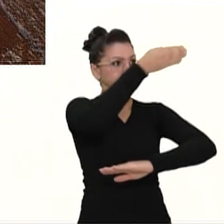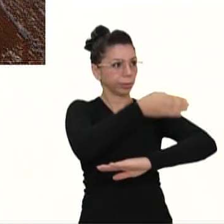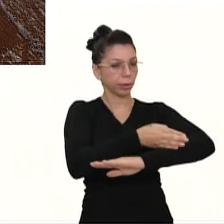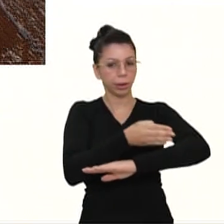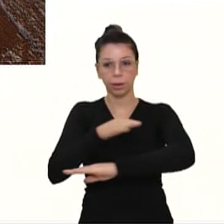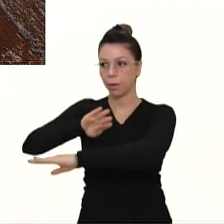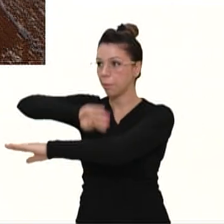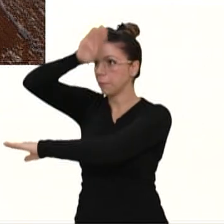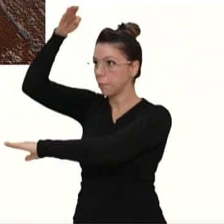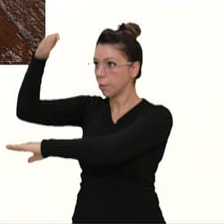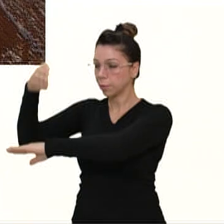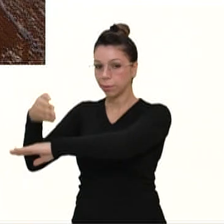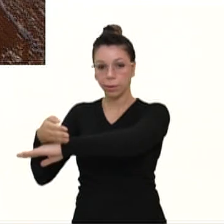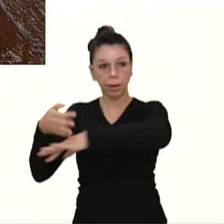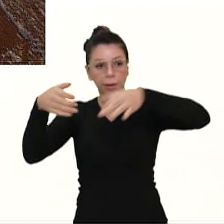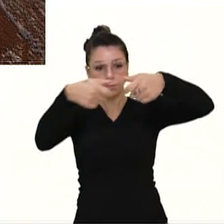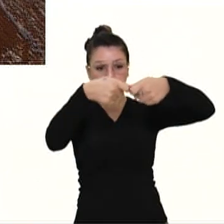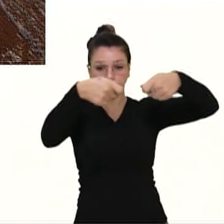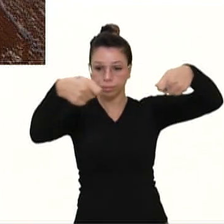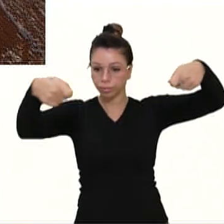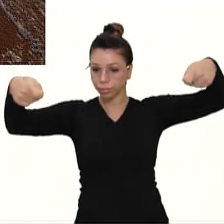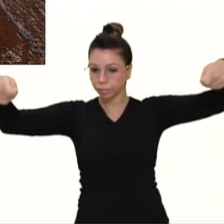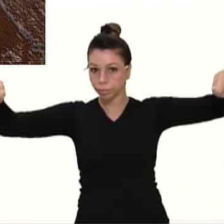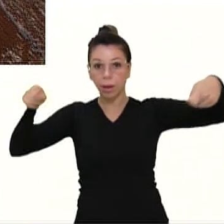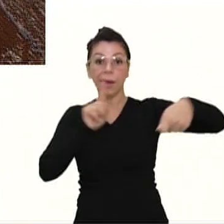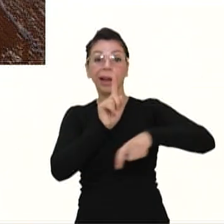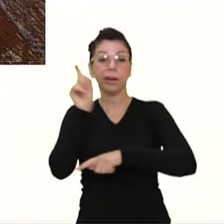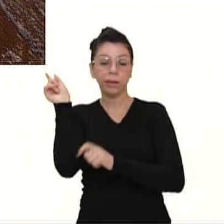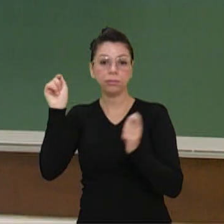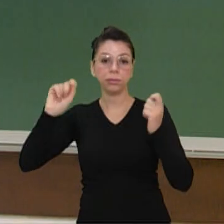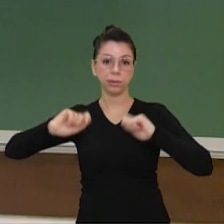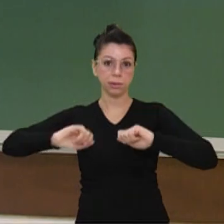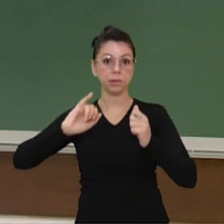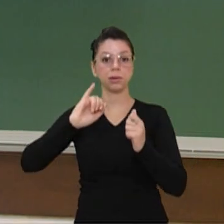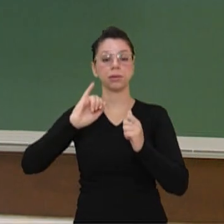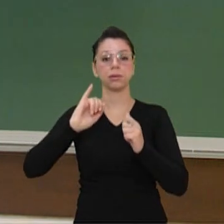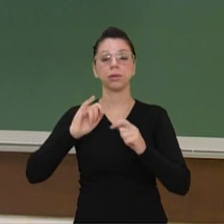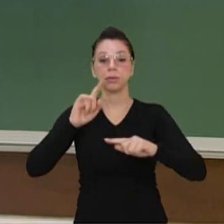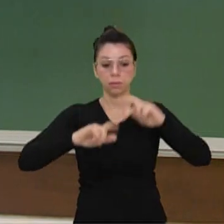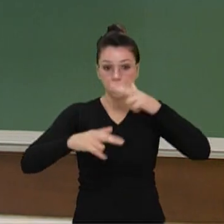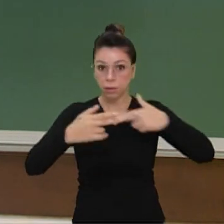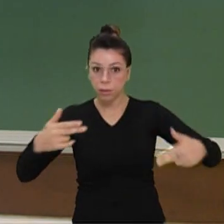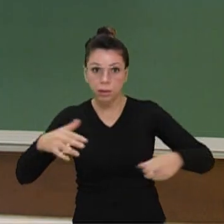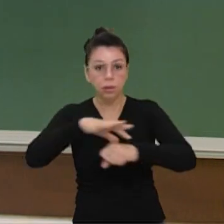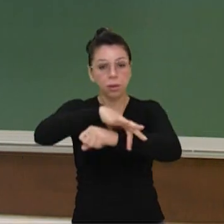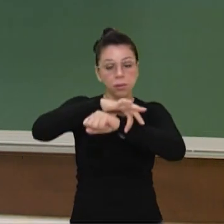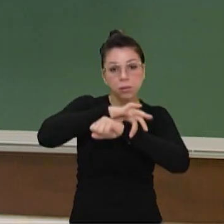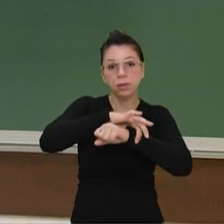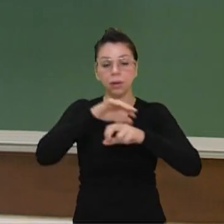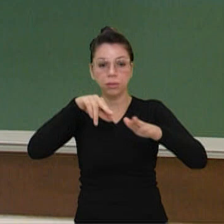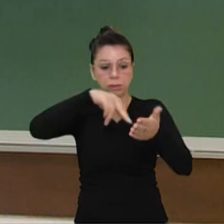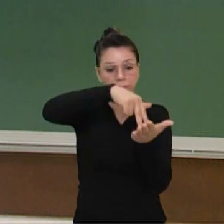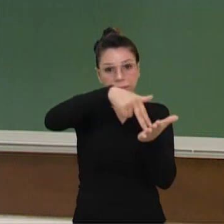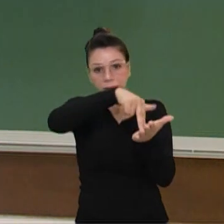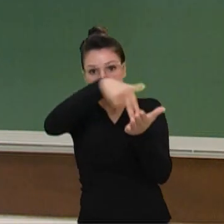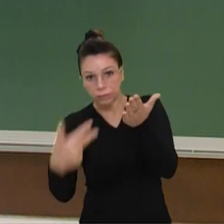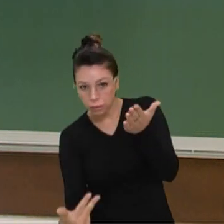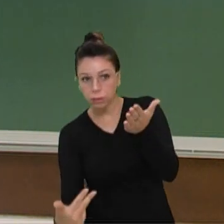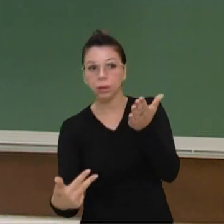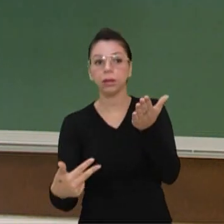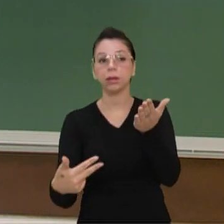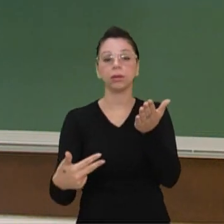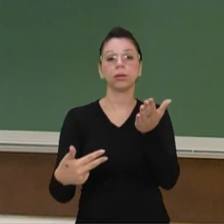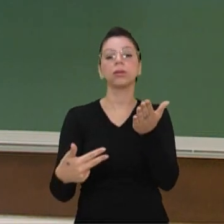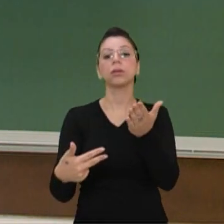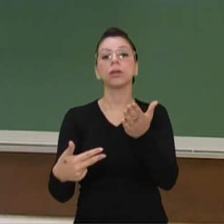também é uma necessidade de um equipamento de segurança, caso ele desequilibre e caia, esse equipamento